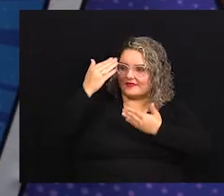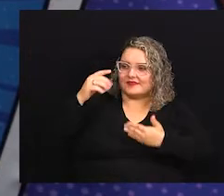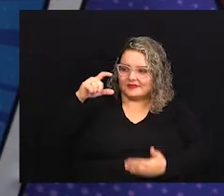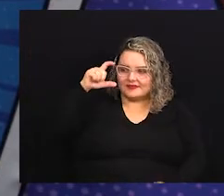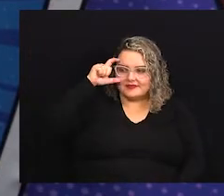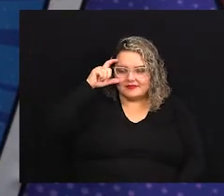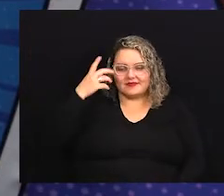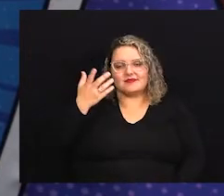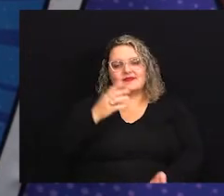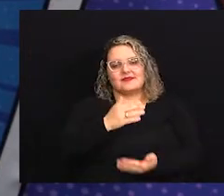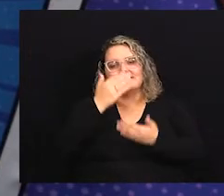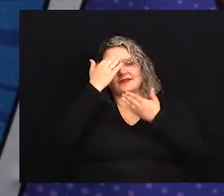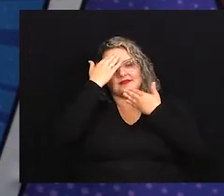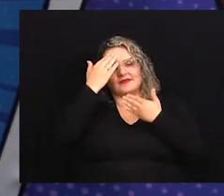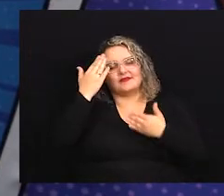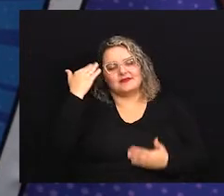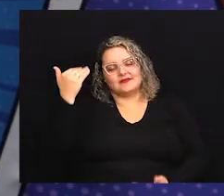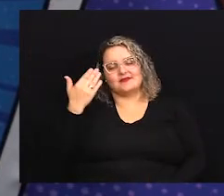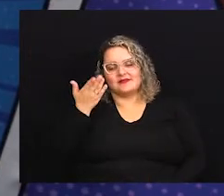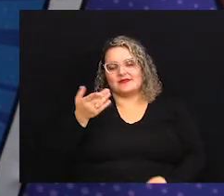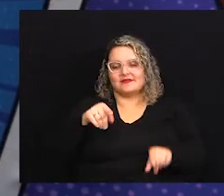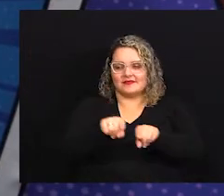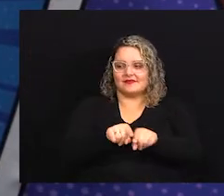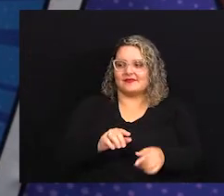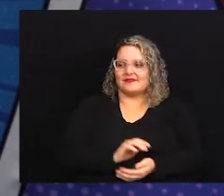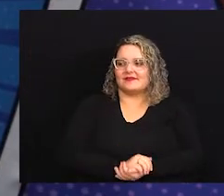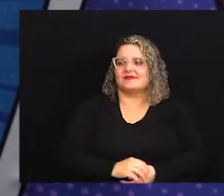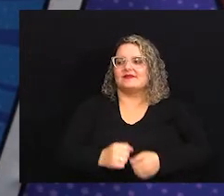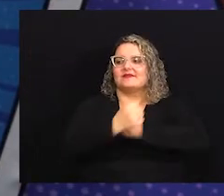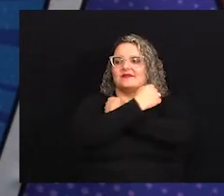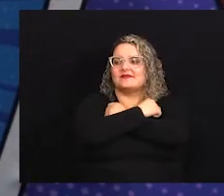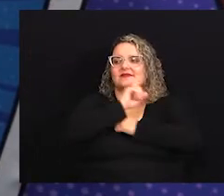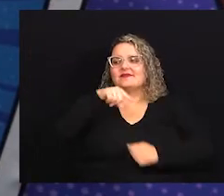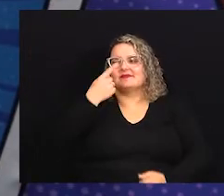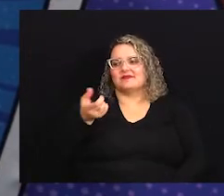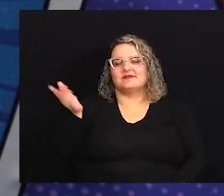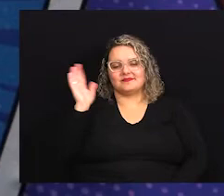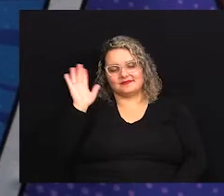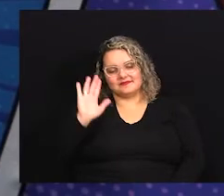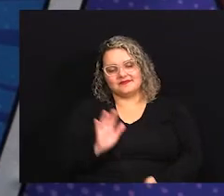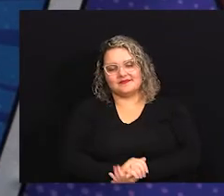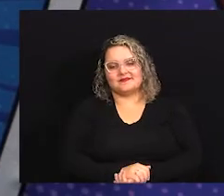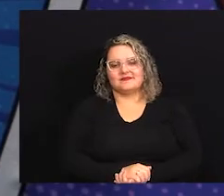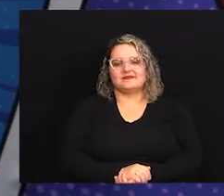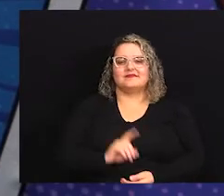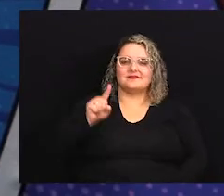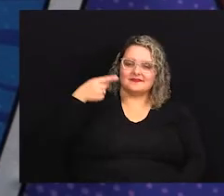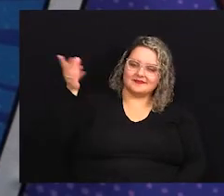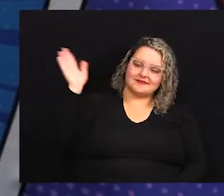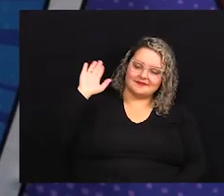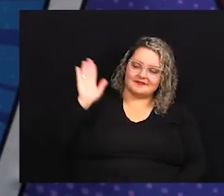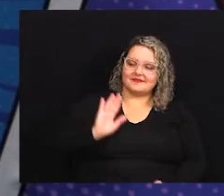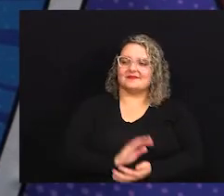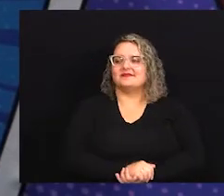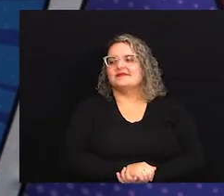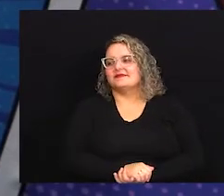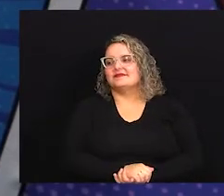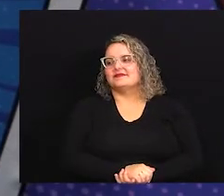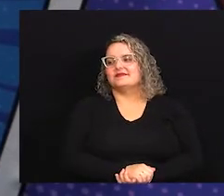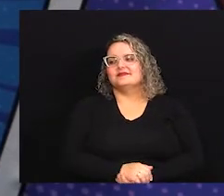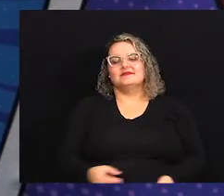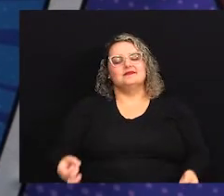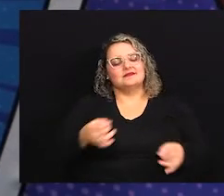Obrigado para você, cara. Obrigado, sucesso para você também. Um super abraço, até a próxima. Até a próxima.